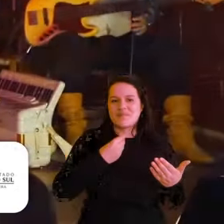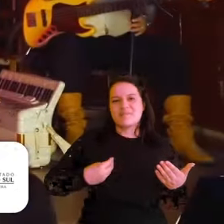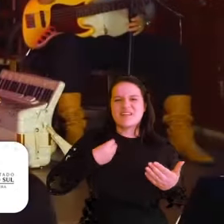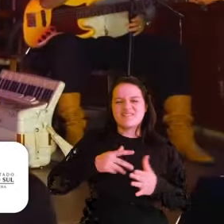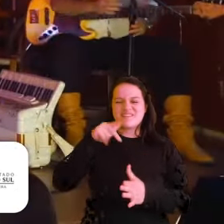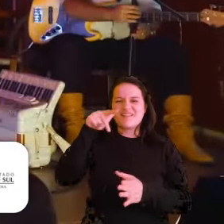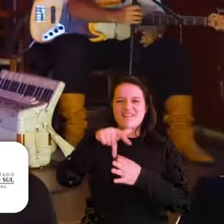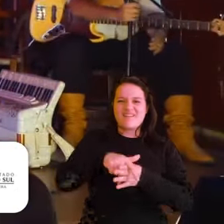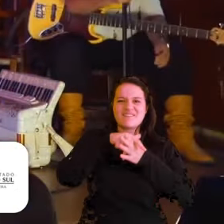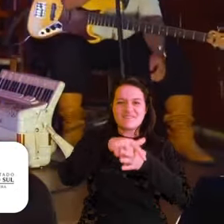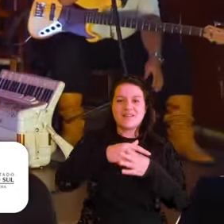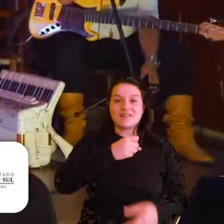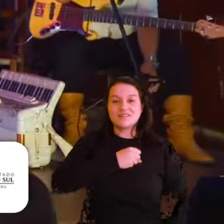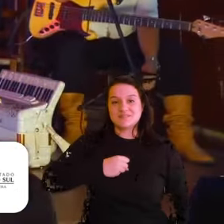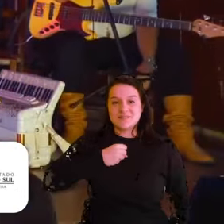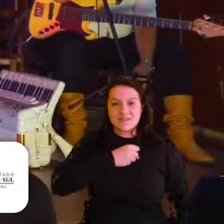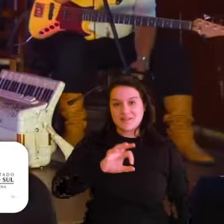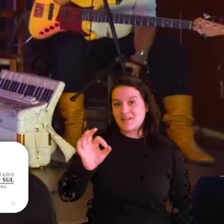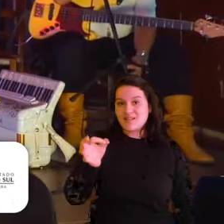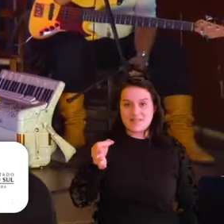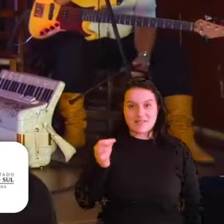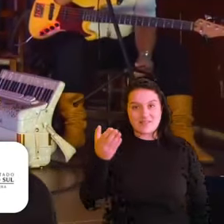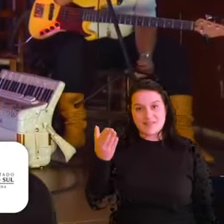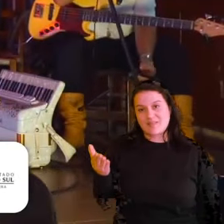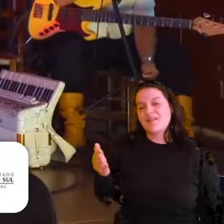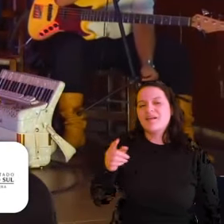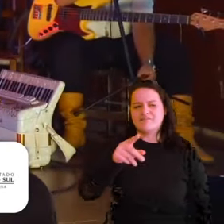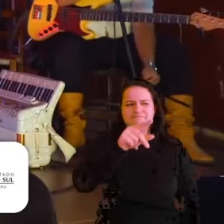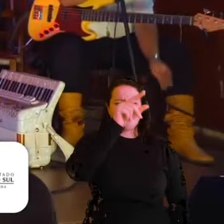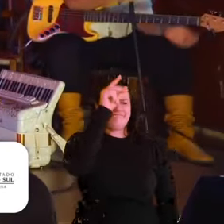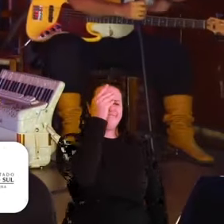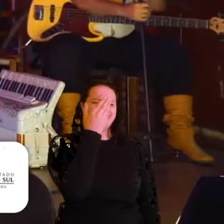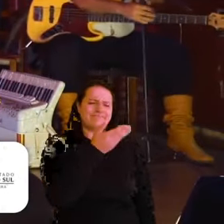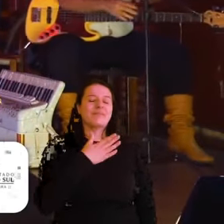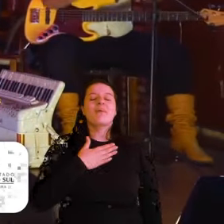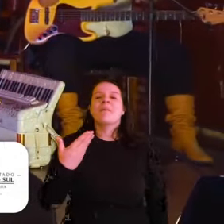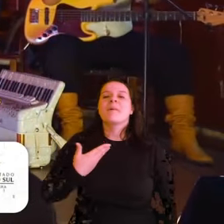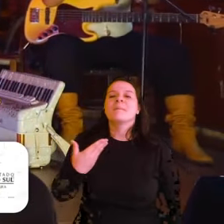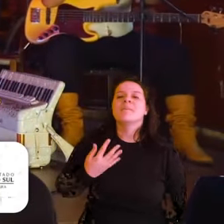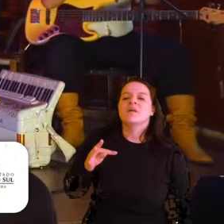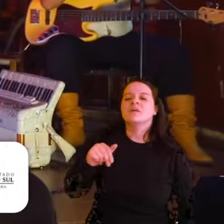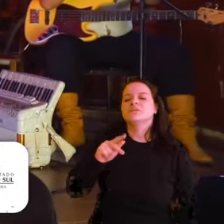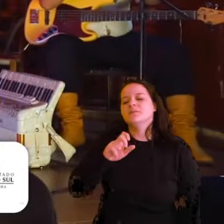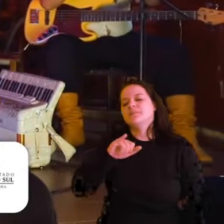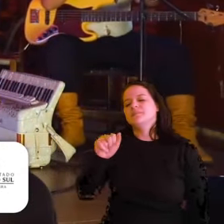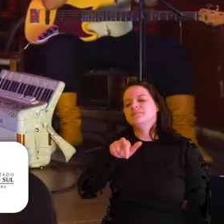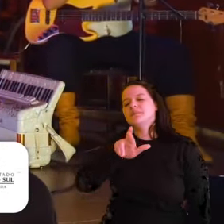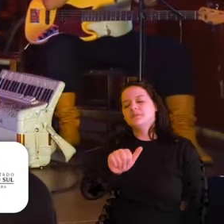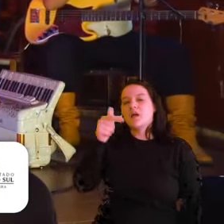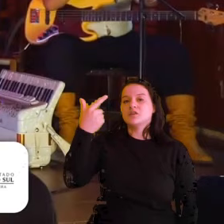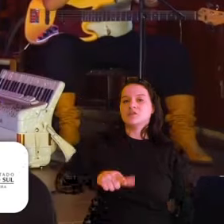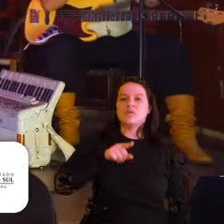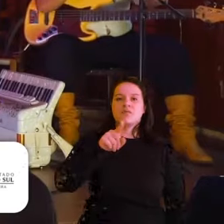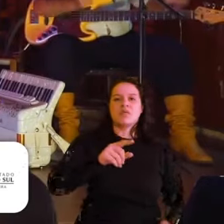É pros homens que vivem no lombo dos cavalos. Pra matar a saudade, né, Fabrício de Favre? Essa faz tempo, né? Do... Aê, meu amigo Tapejara, mais